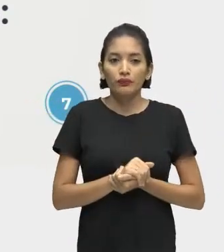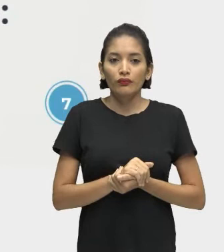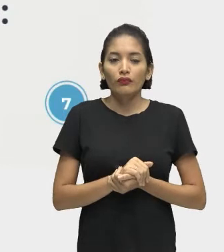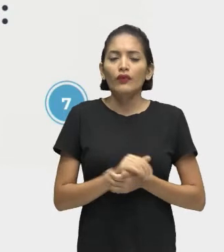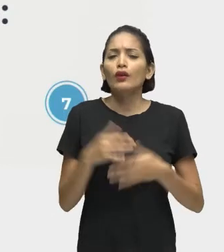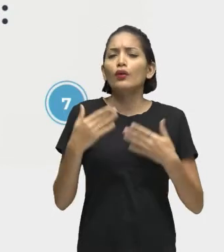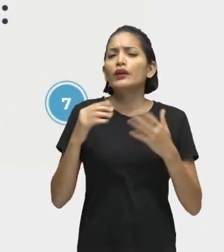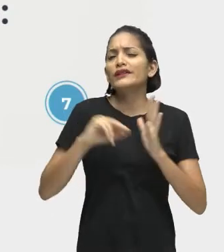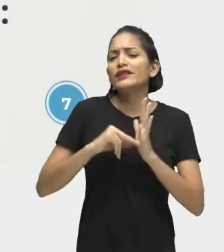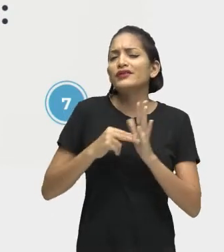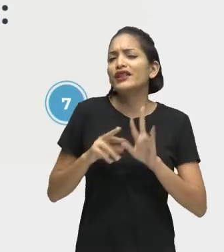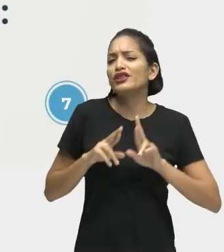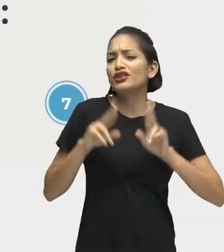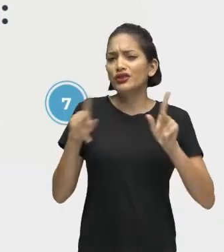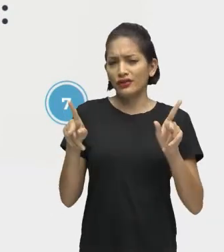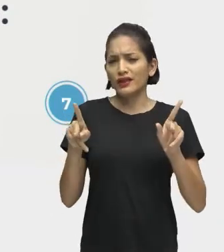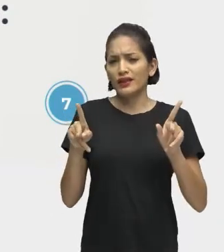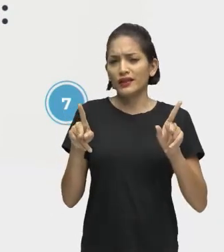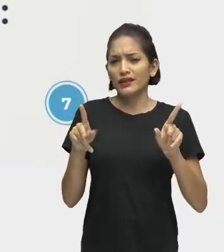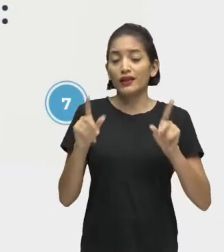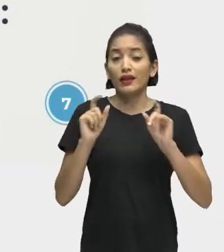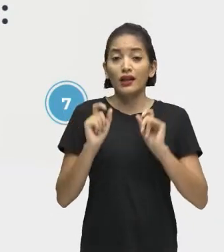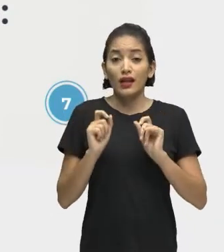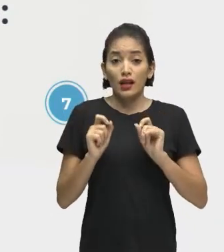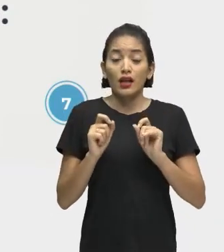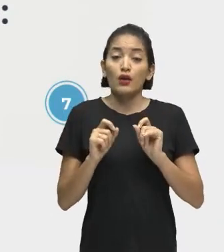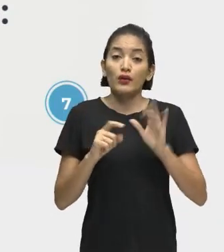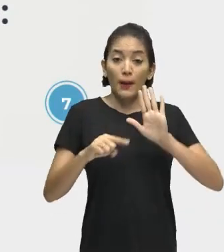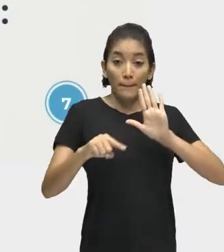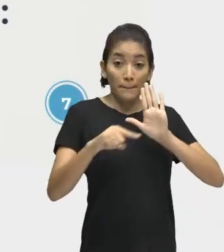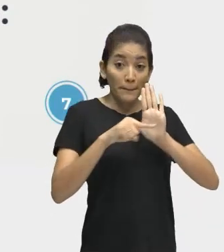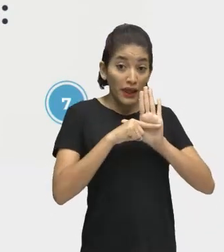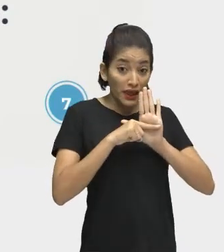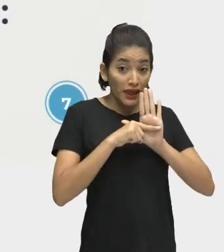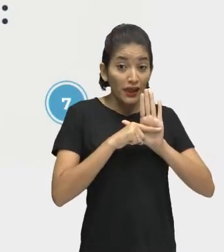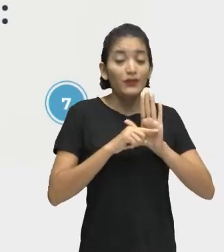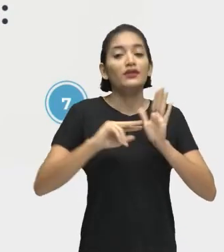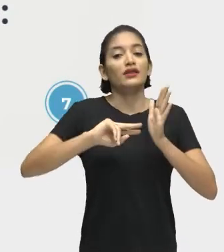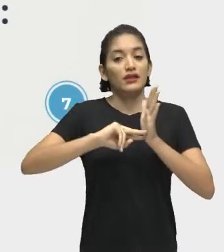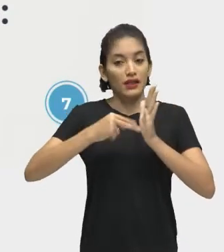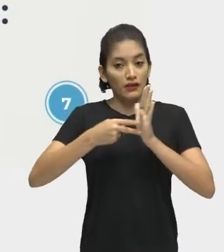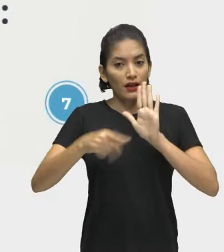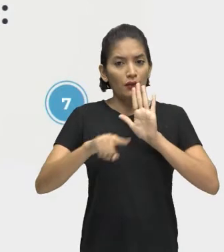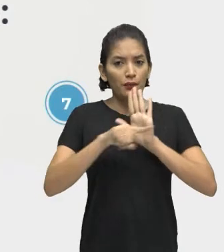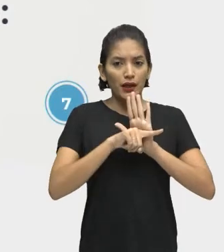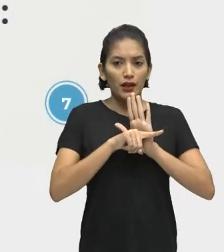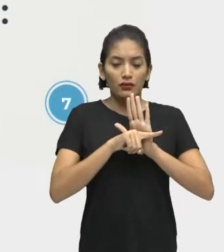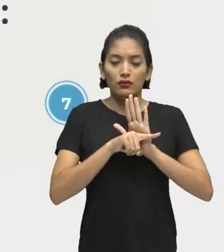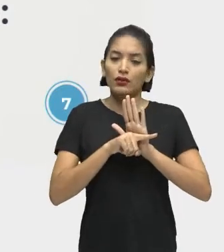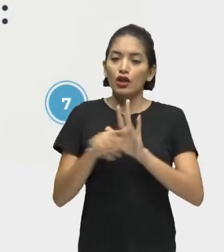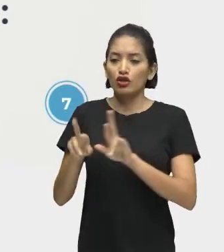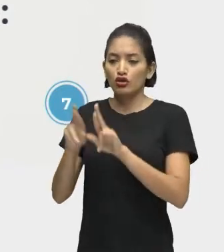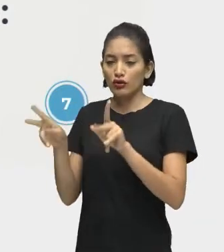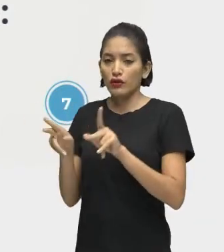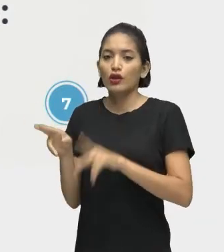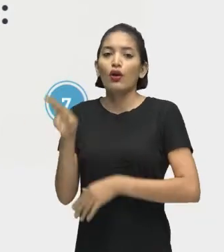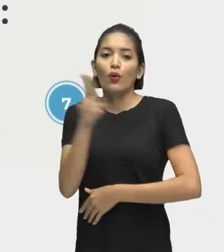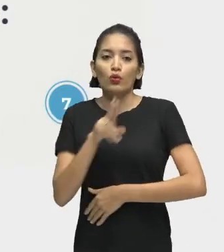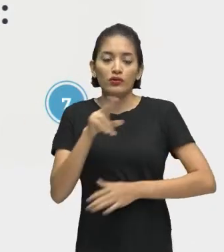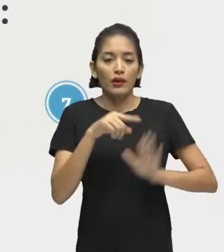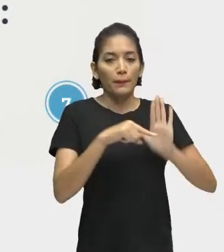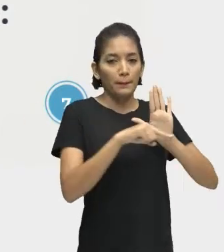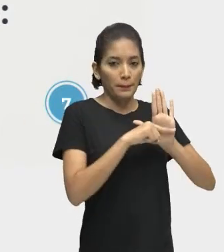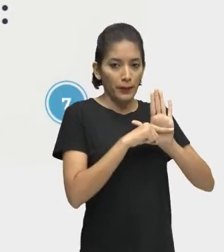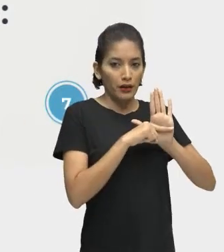é a diferença? A diferença é a operação de subtração. A gente pode, ao invés da diferença, usar o sinal de